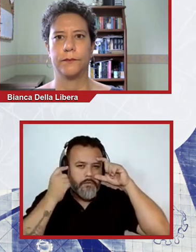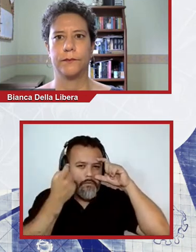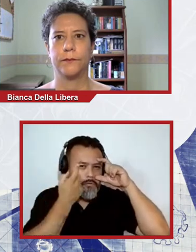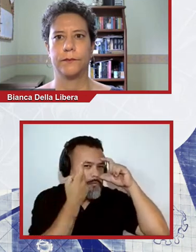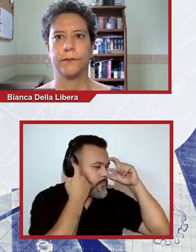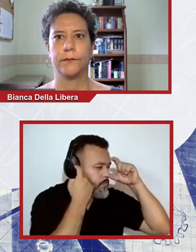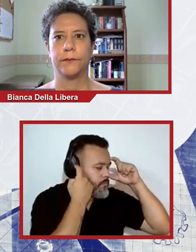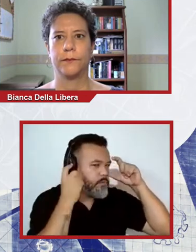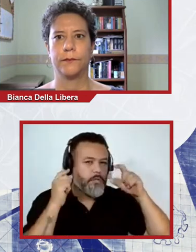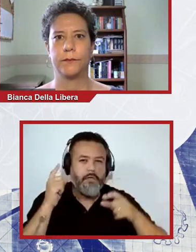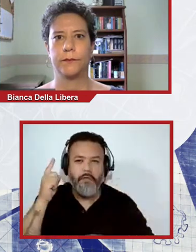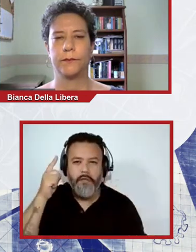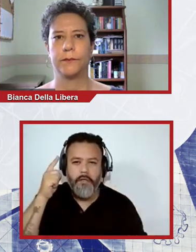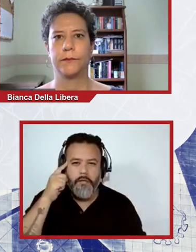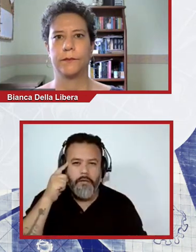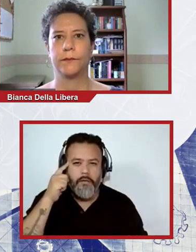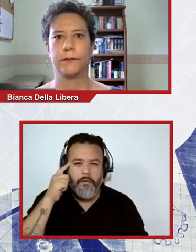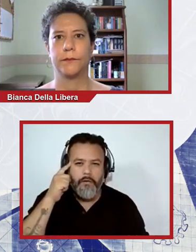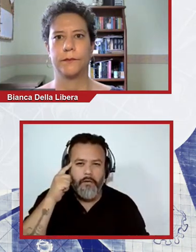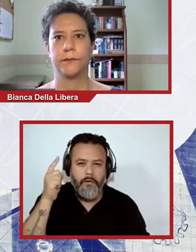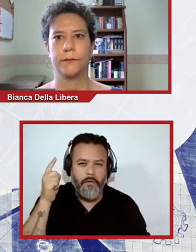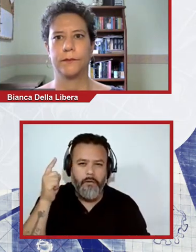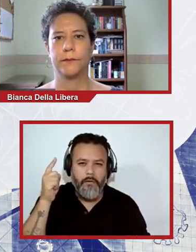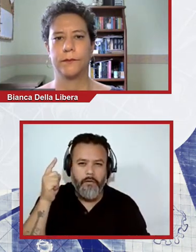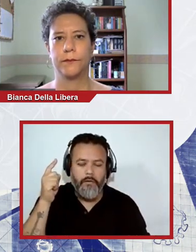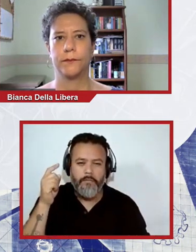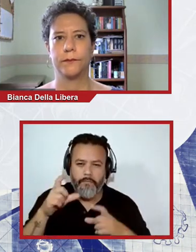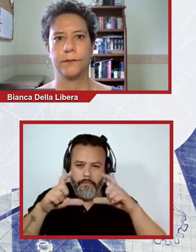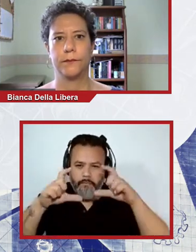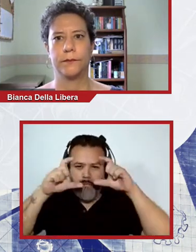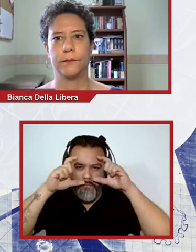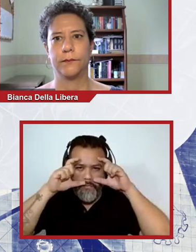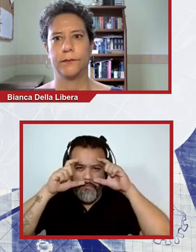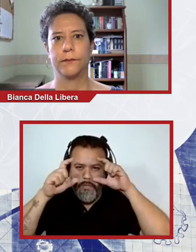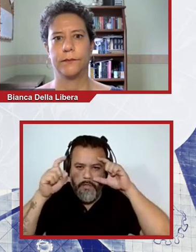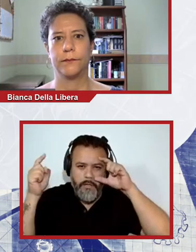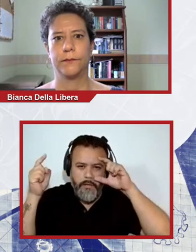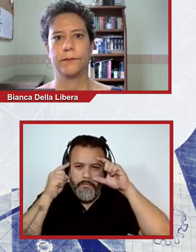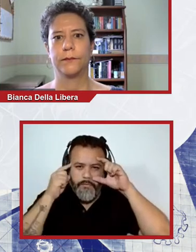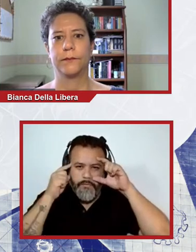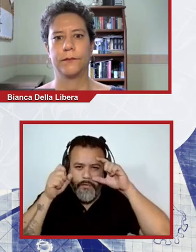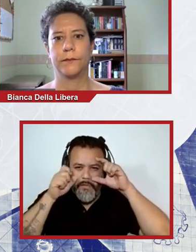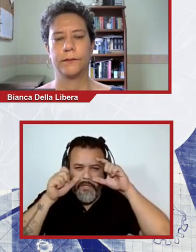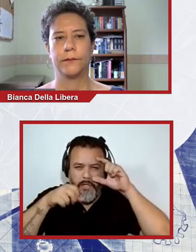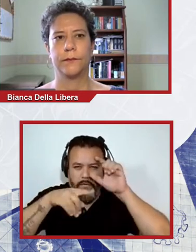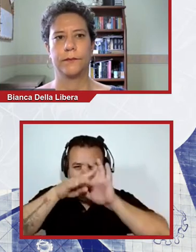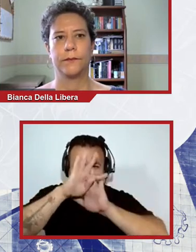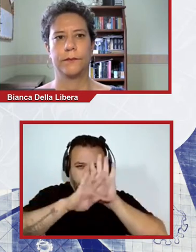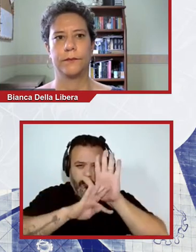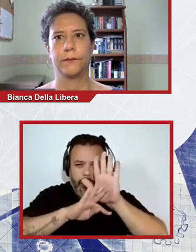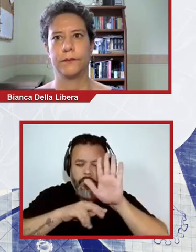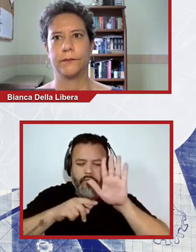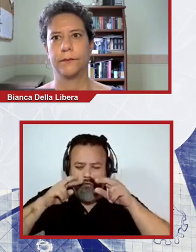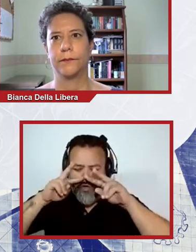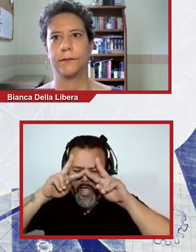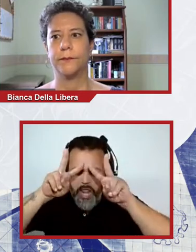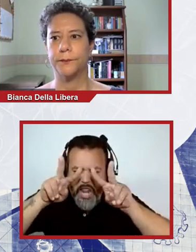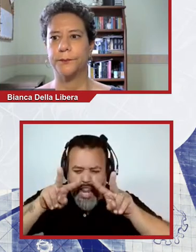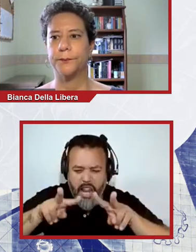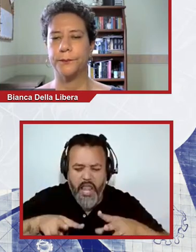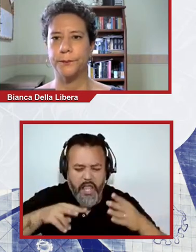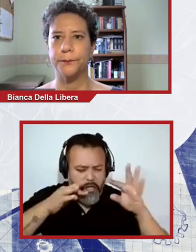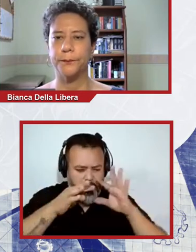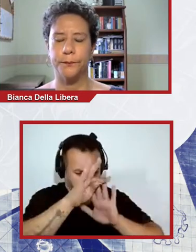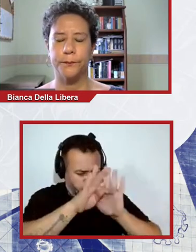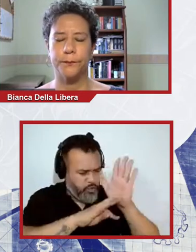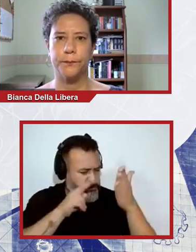óculos, apertar um botãozinho e ele lê o que está na sua frente, o texto, né? Faz um movimento, ele reconhece o movimento da mão